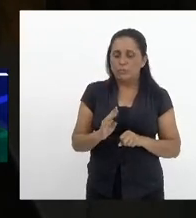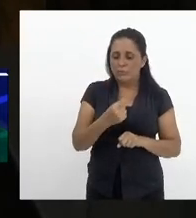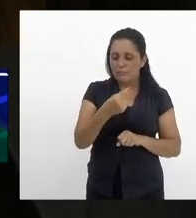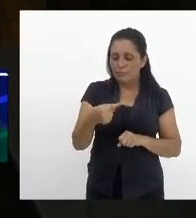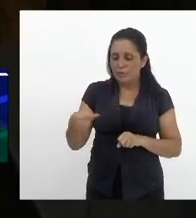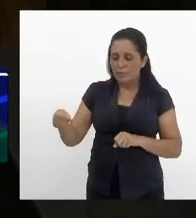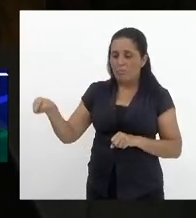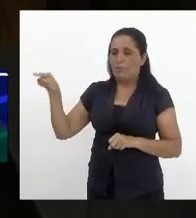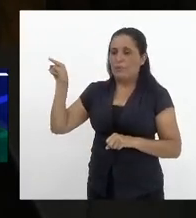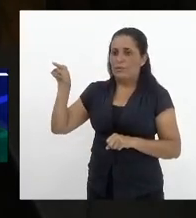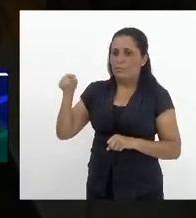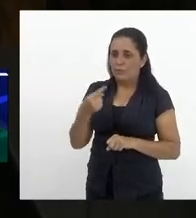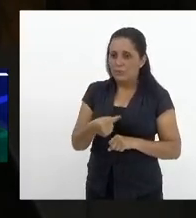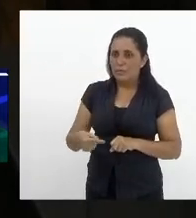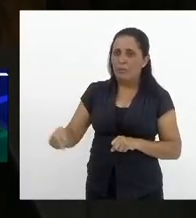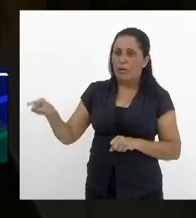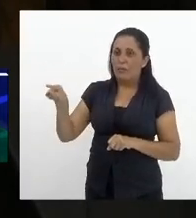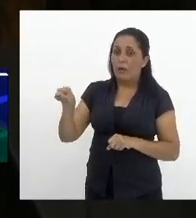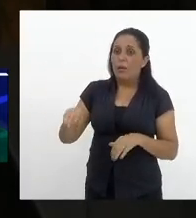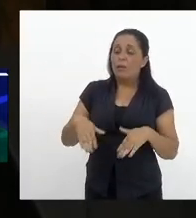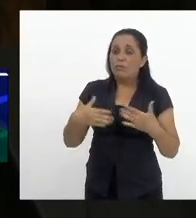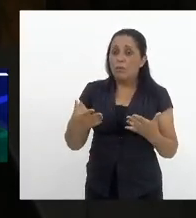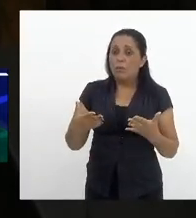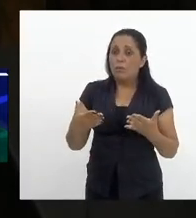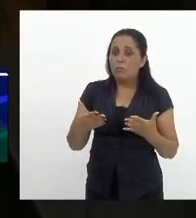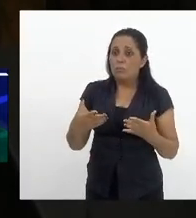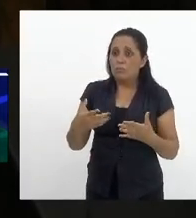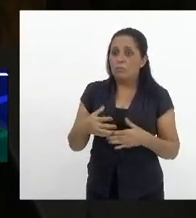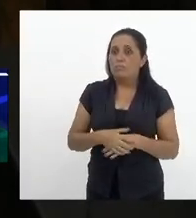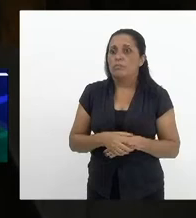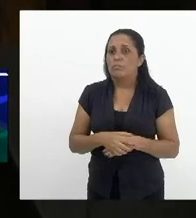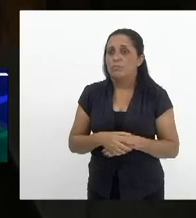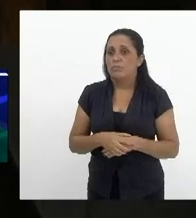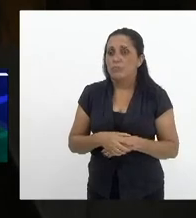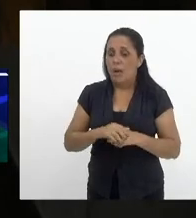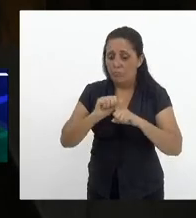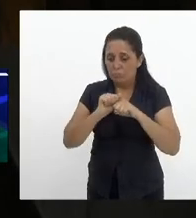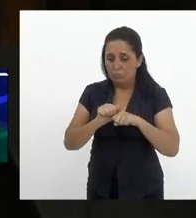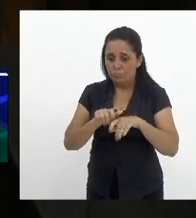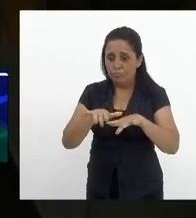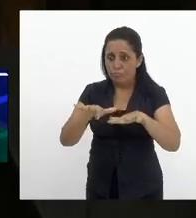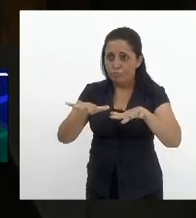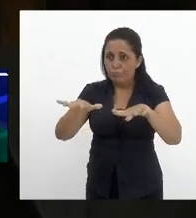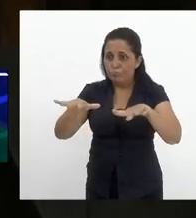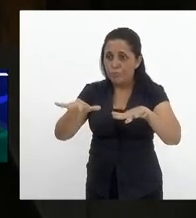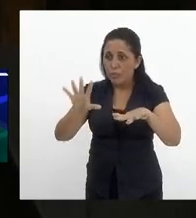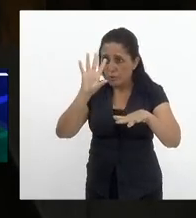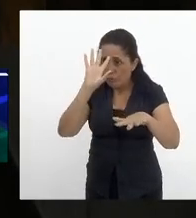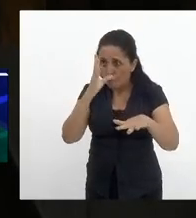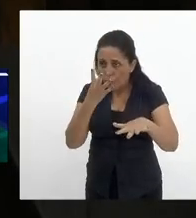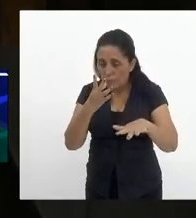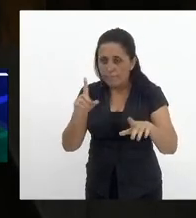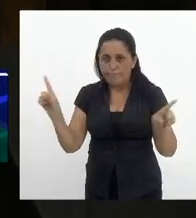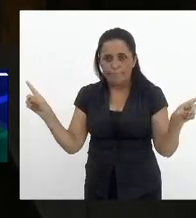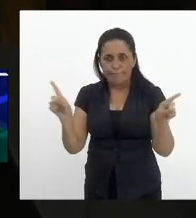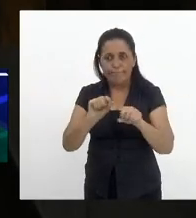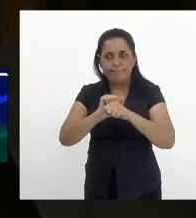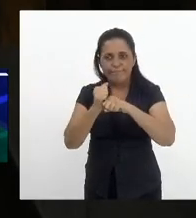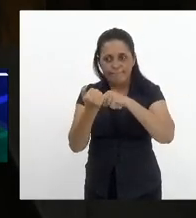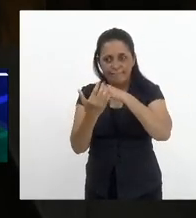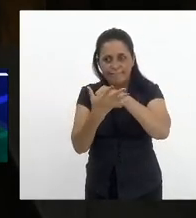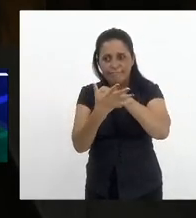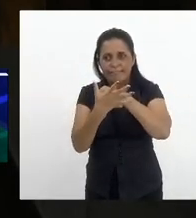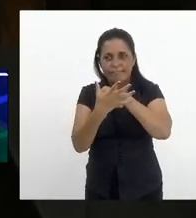semana. Enquanto isso, a pandemia não está resolvida.